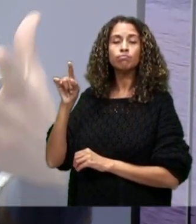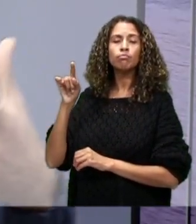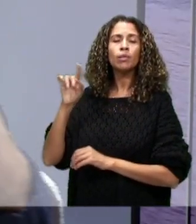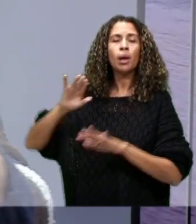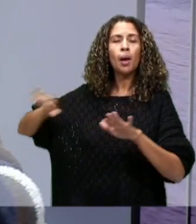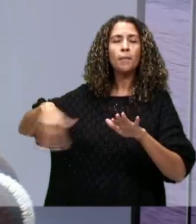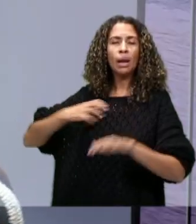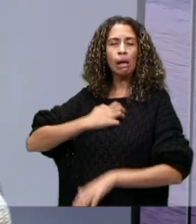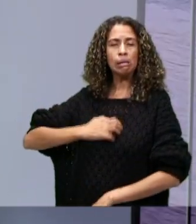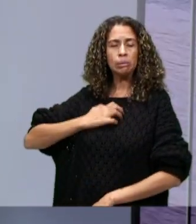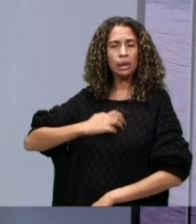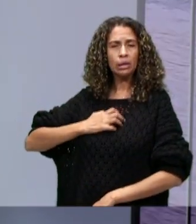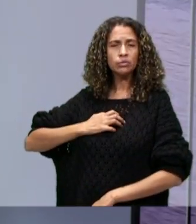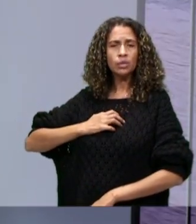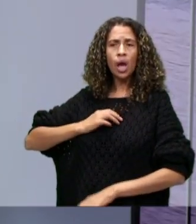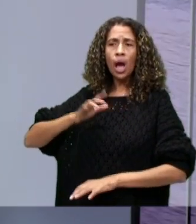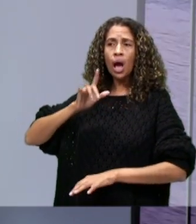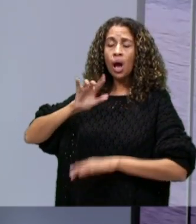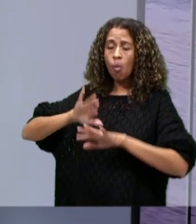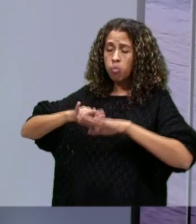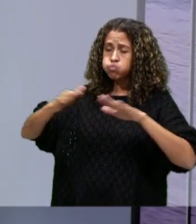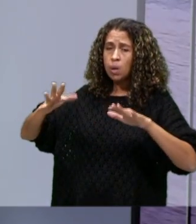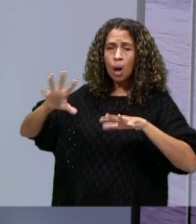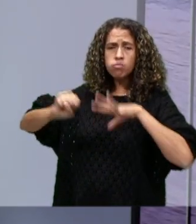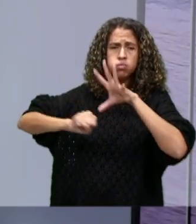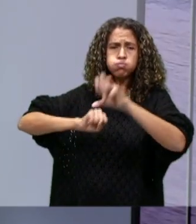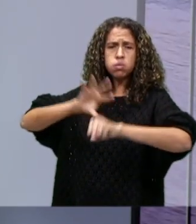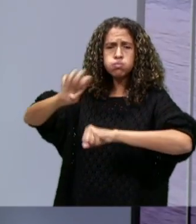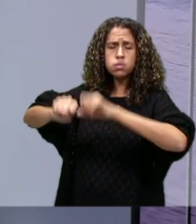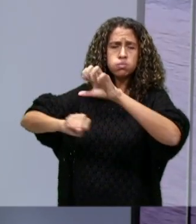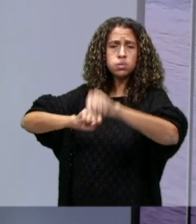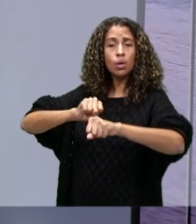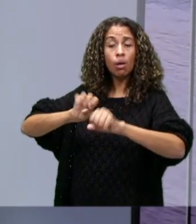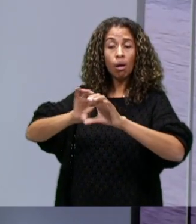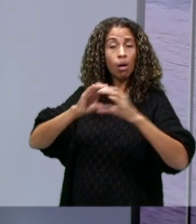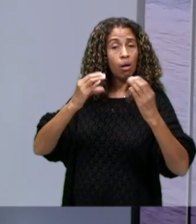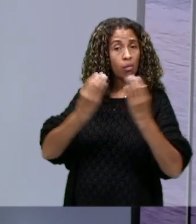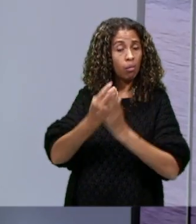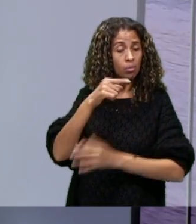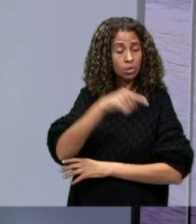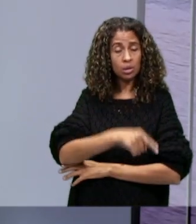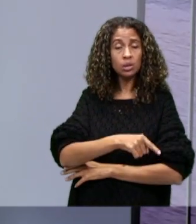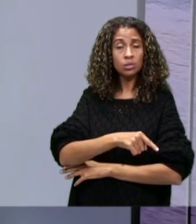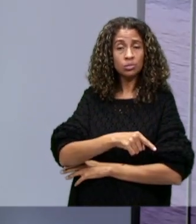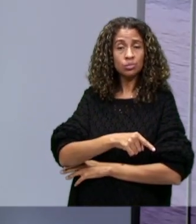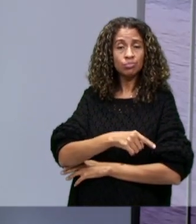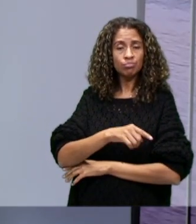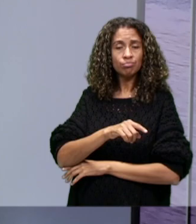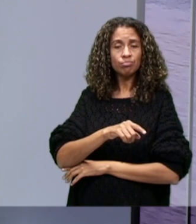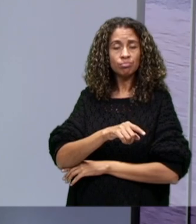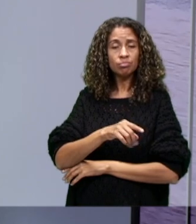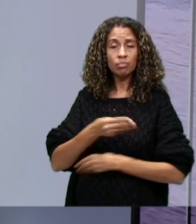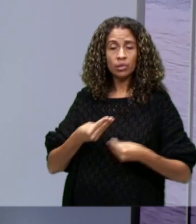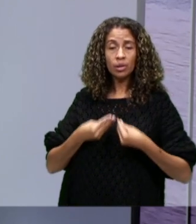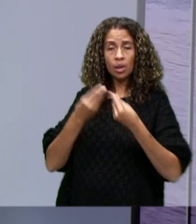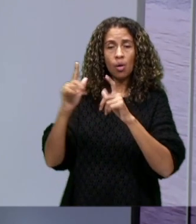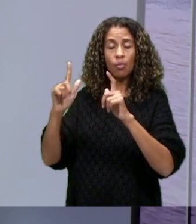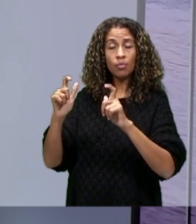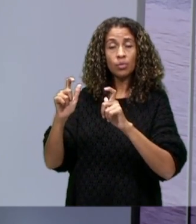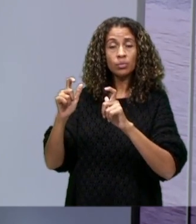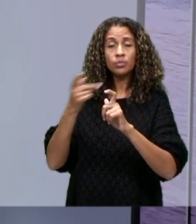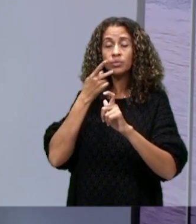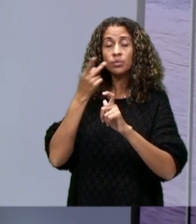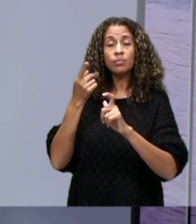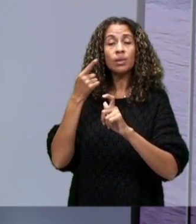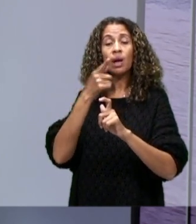uma grande área de desmatamento, né? E aí a própria comunidade que forneceu a foto falou,